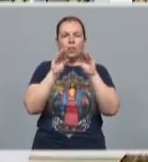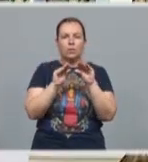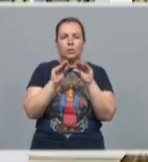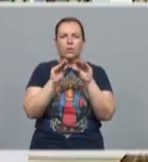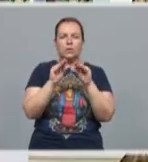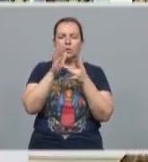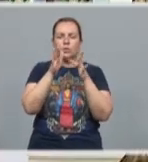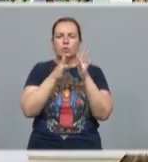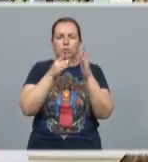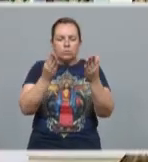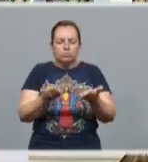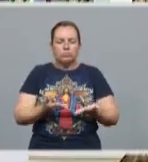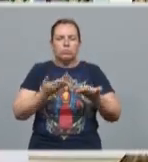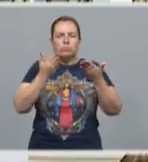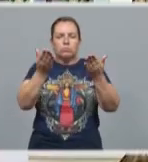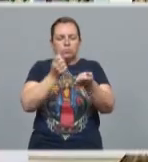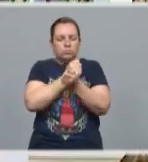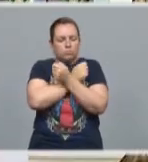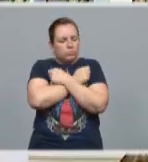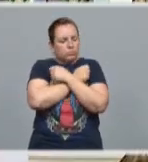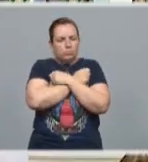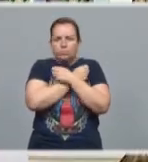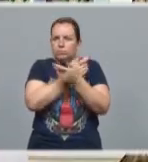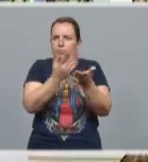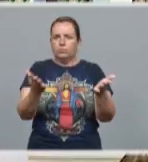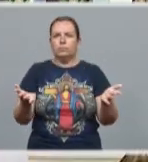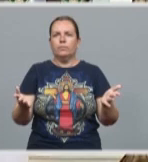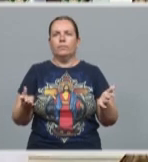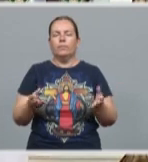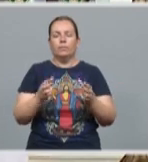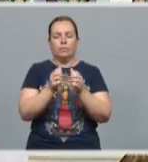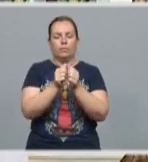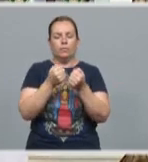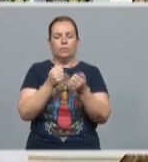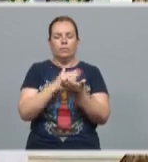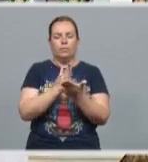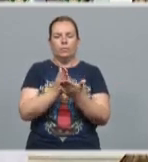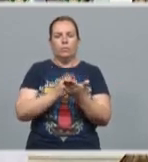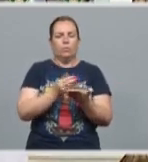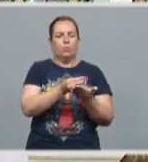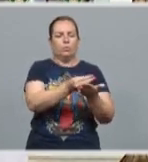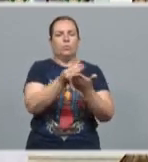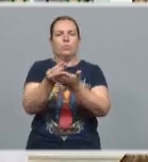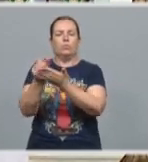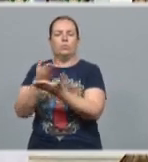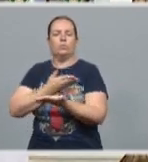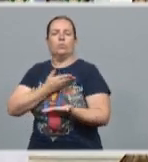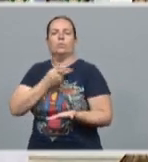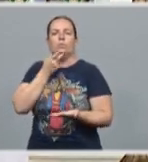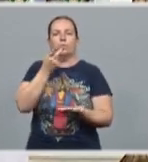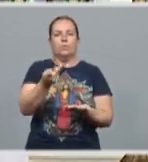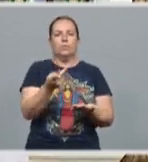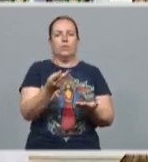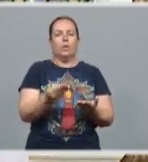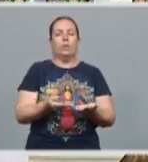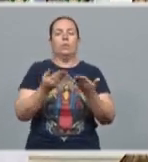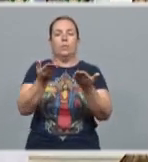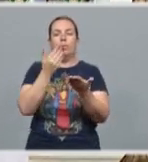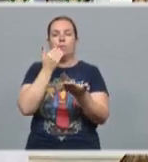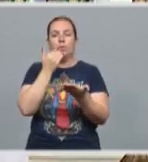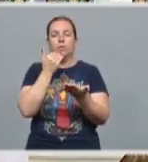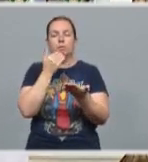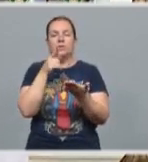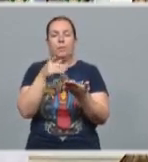ser entregue, ele tomou o pão, deu graças, o partiu e deu a seus discípulos, dizendo: tomai todos